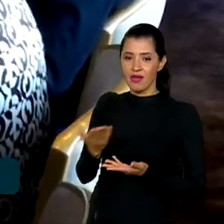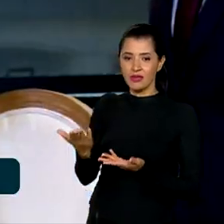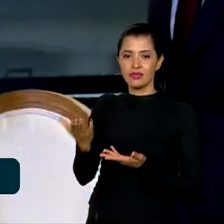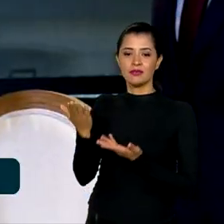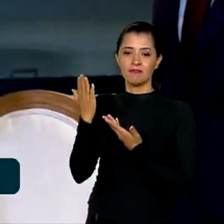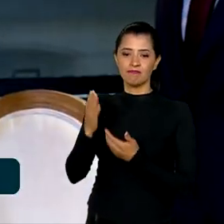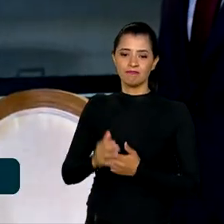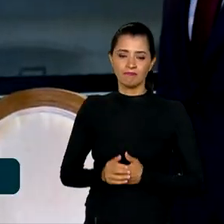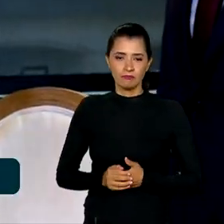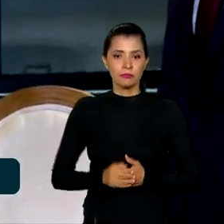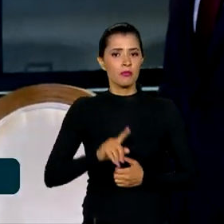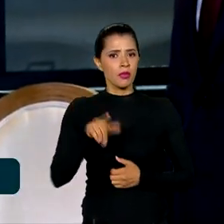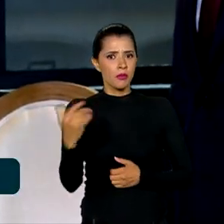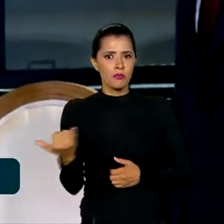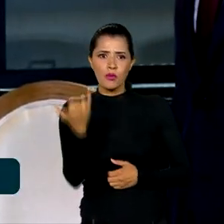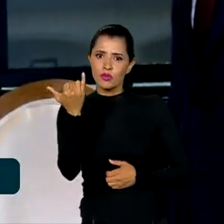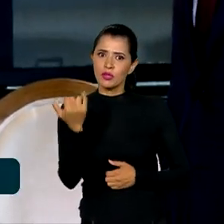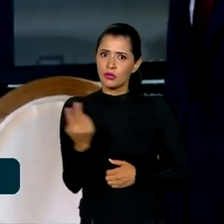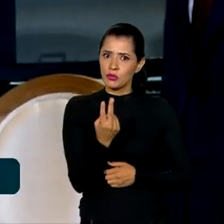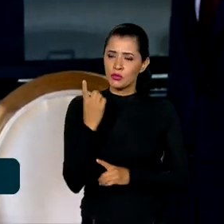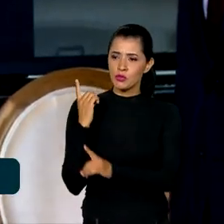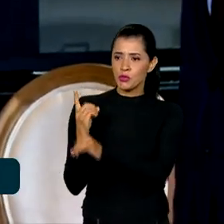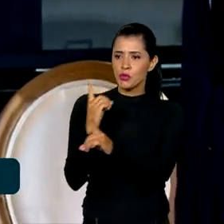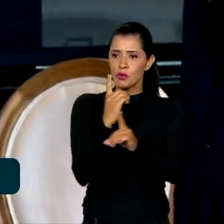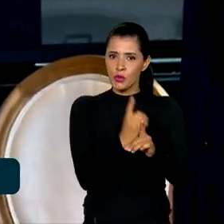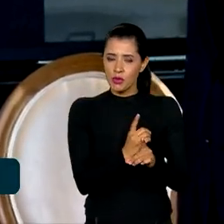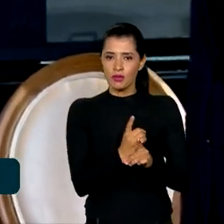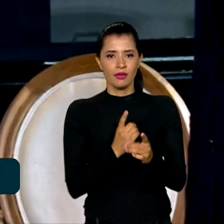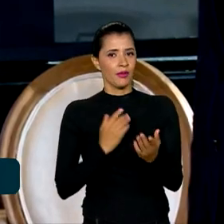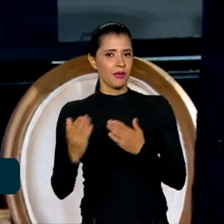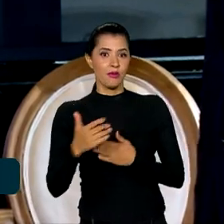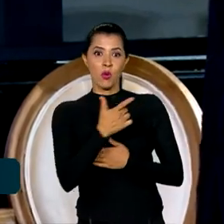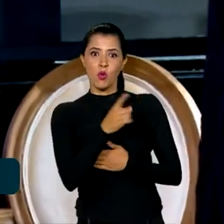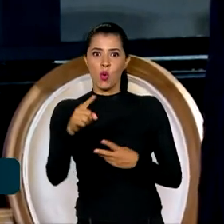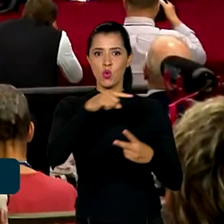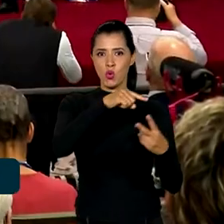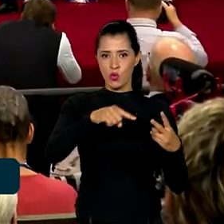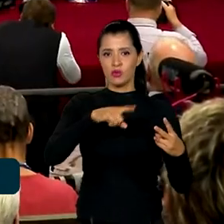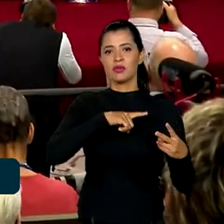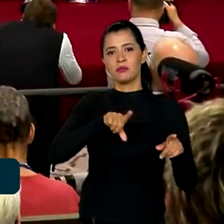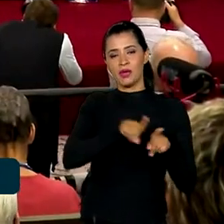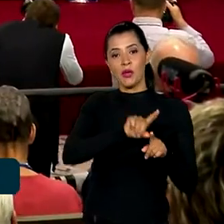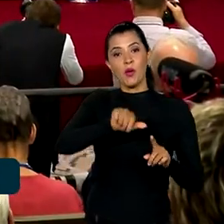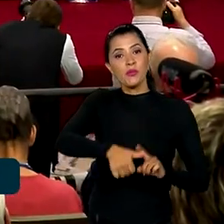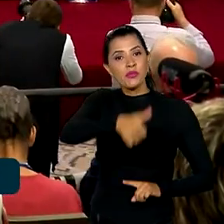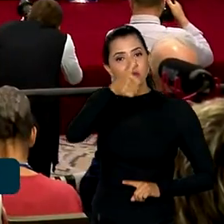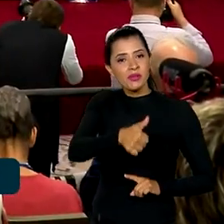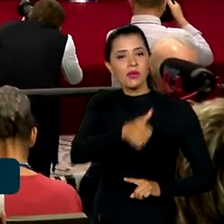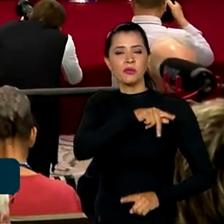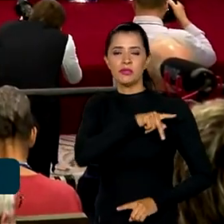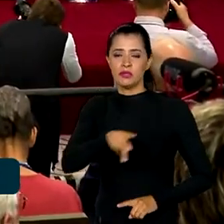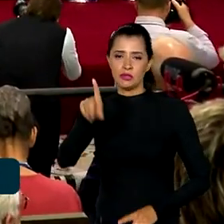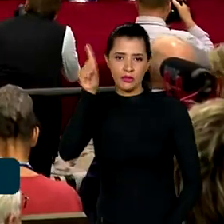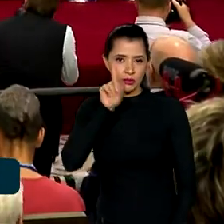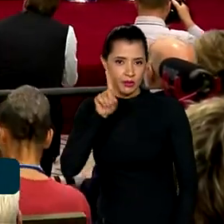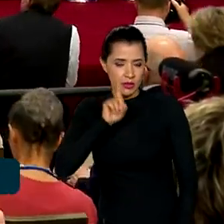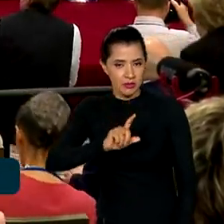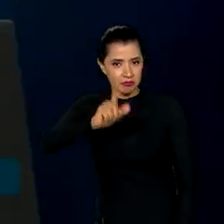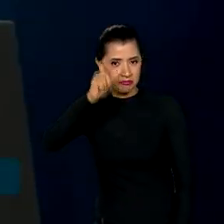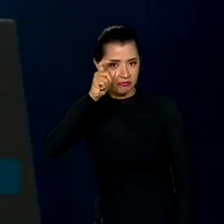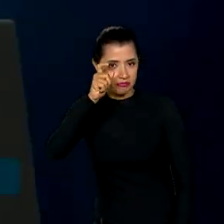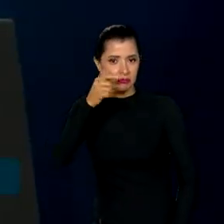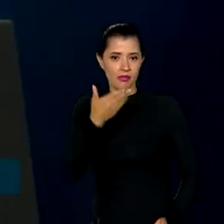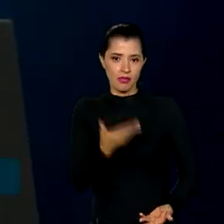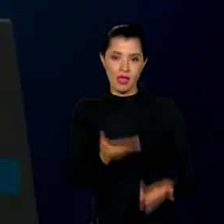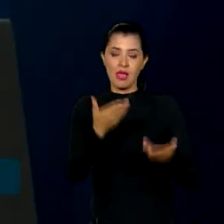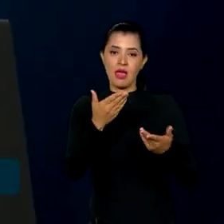Adhanom. Importantes como eram esses dois encontros, não se comparavam com os outros dois. O primeiro deles com o presidente dos Estados Unidos, Joe Biden.